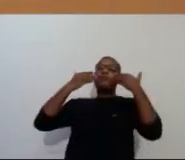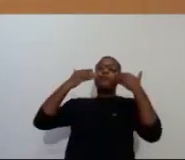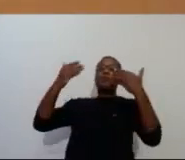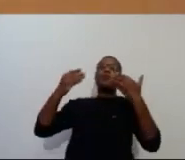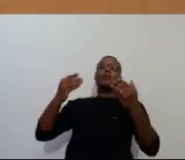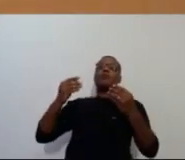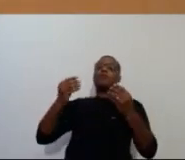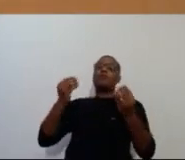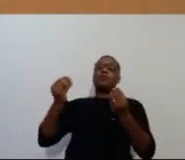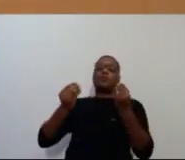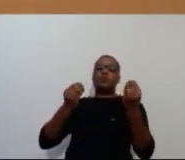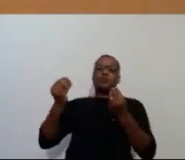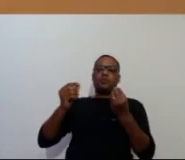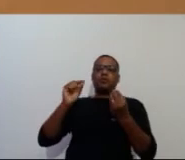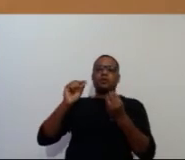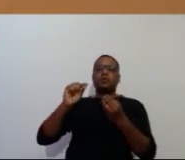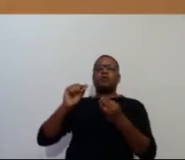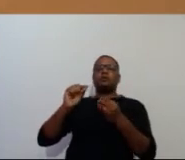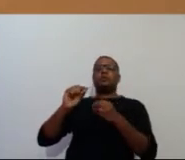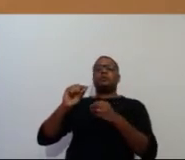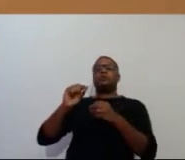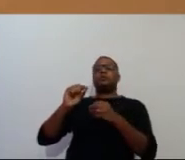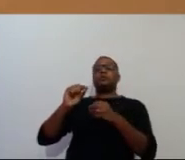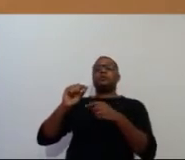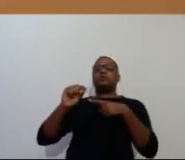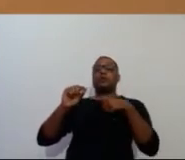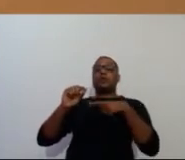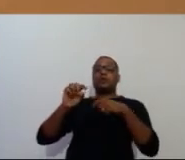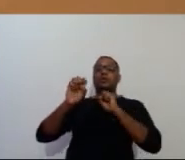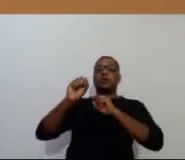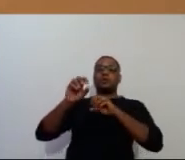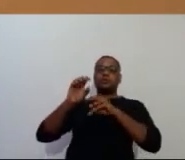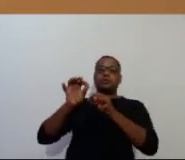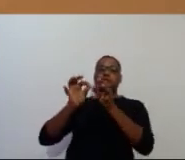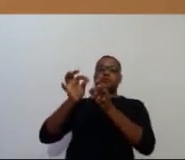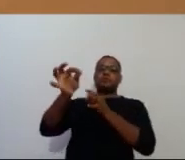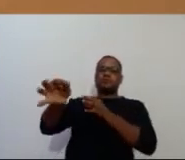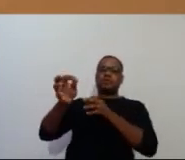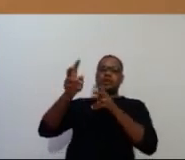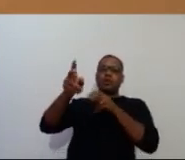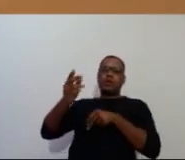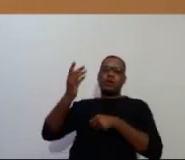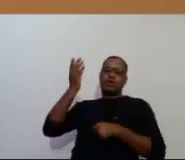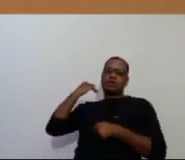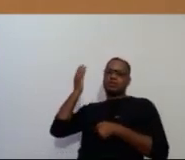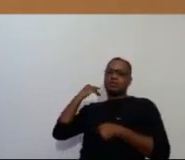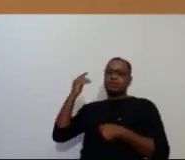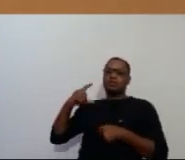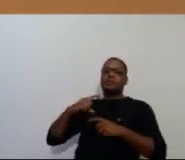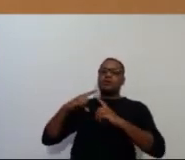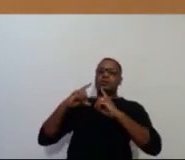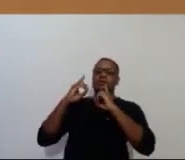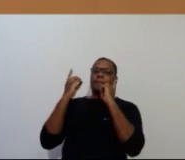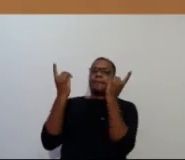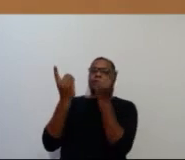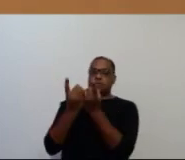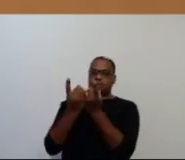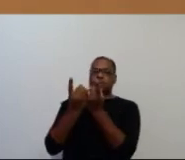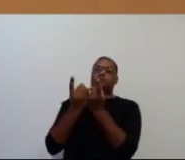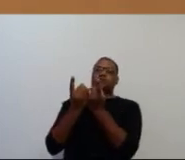os departamentos regionais serem ofertantes de cursos e produtores de curso, isso iria